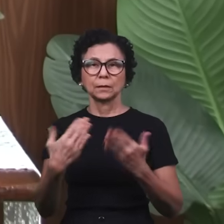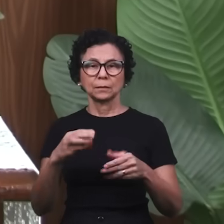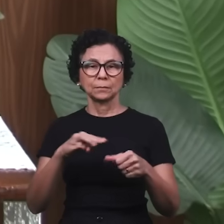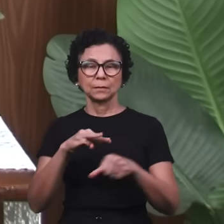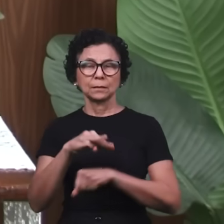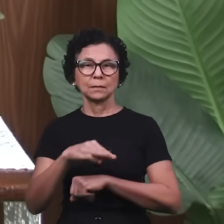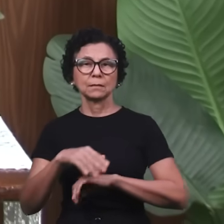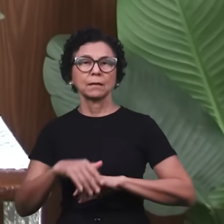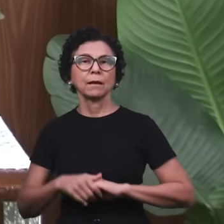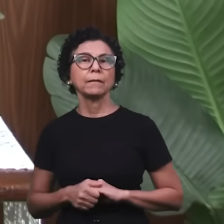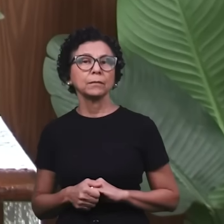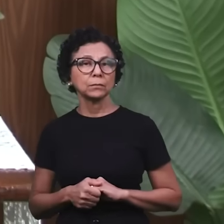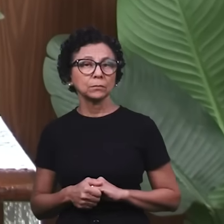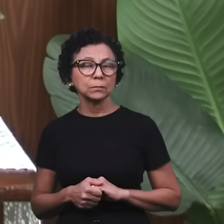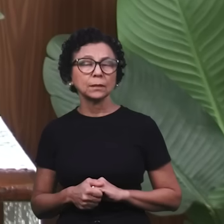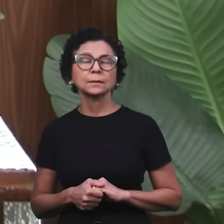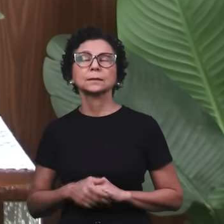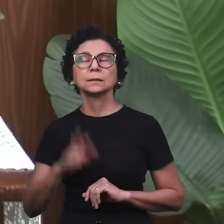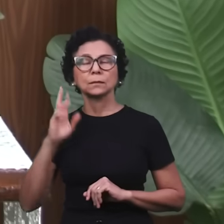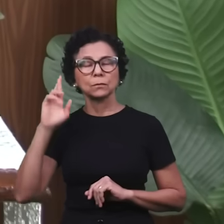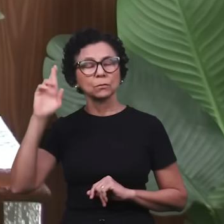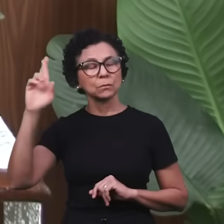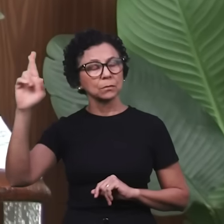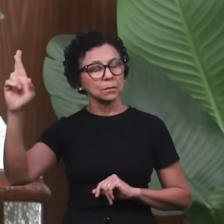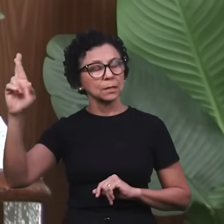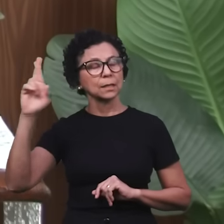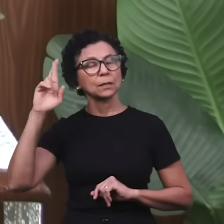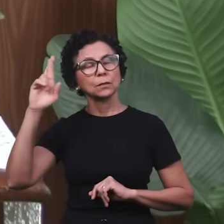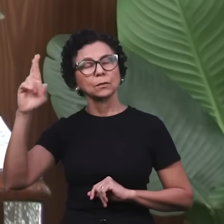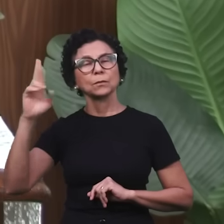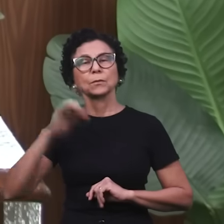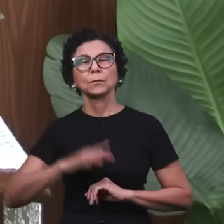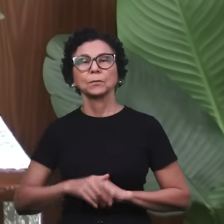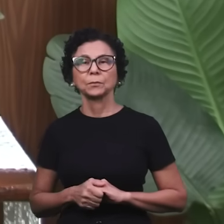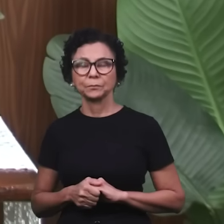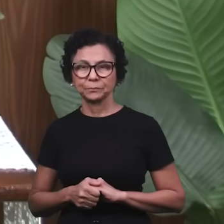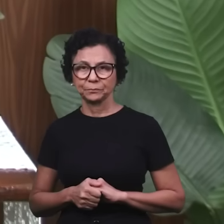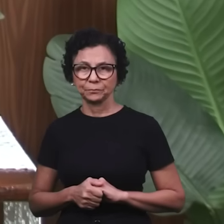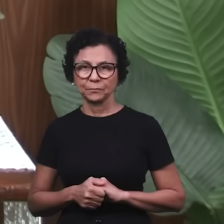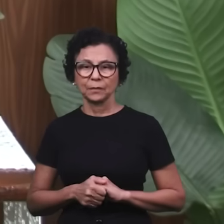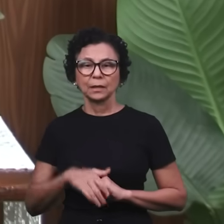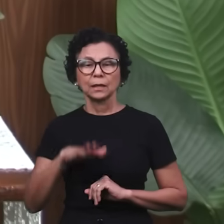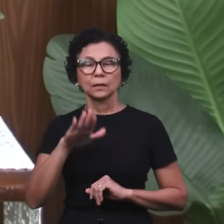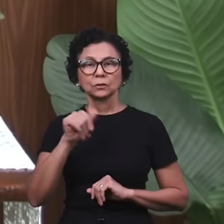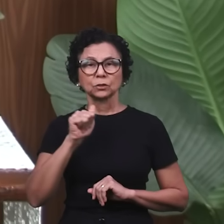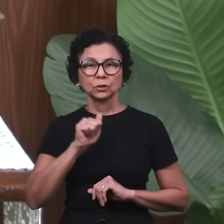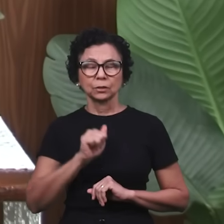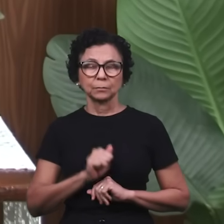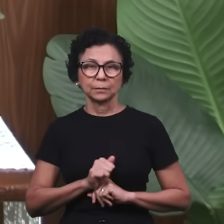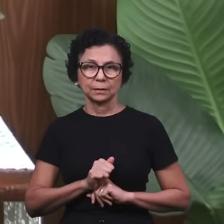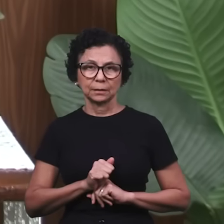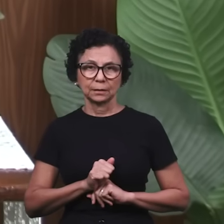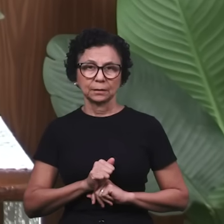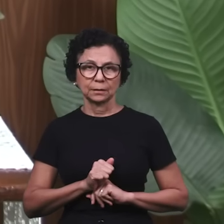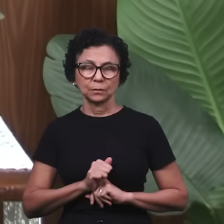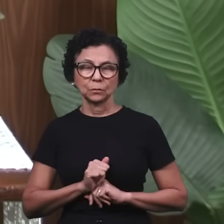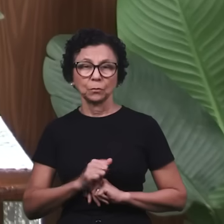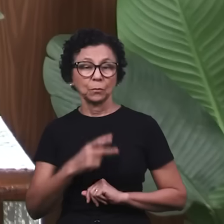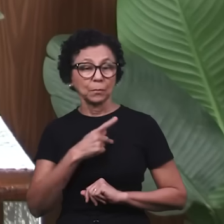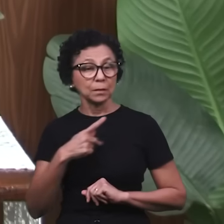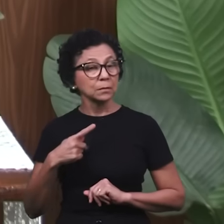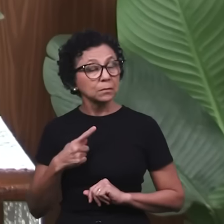O Senhor, Ele fala do ministério. Então, a intervenção do ministério no trabalho de senhoras, quando vocês identificarem que